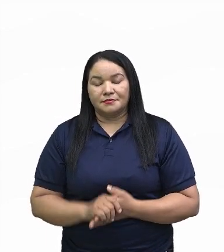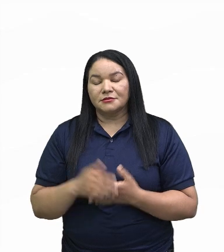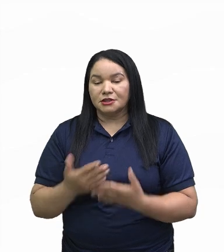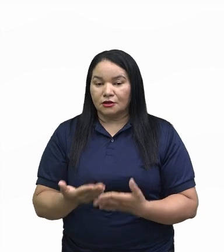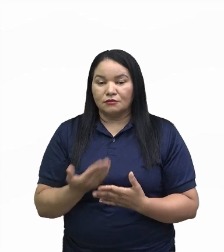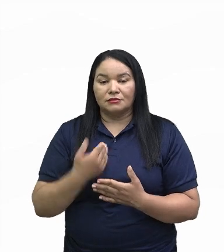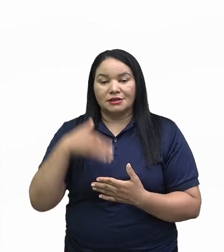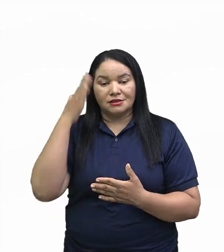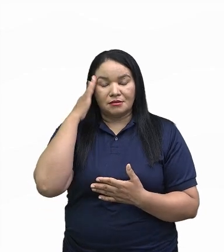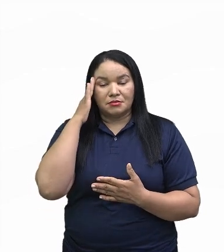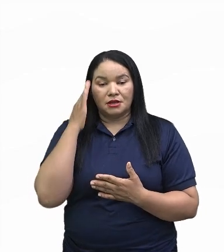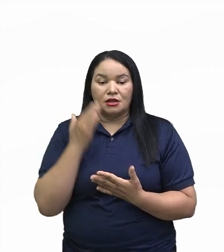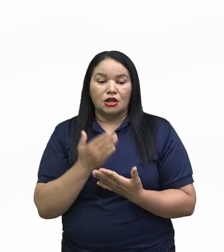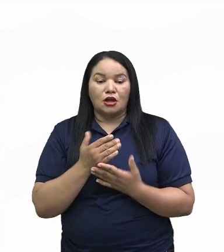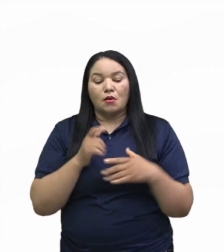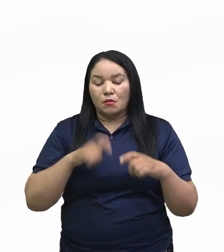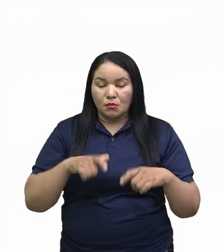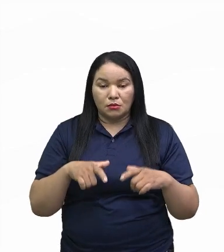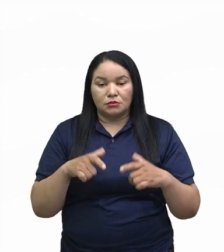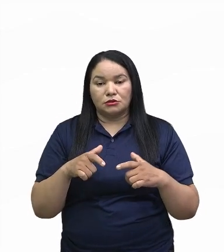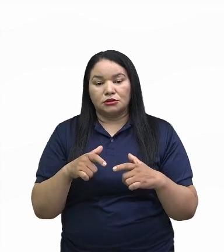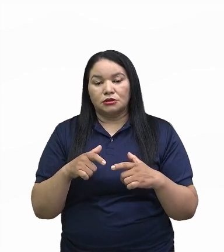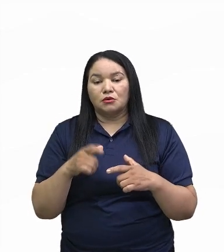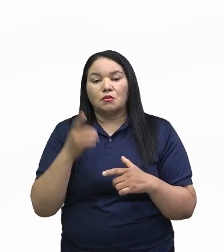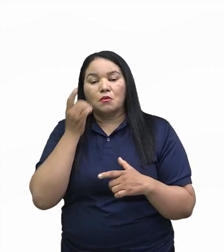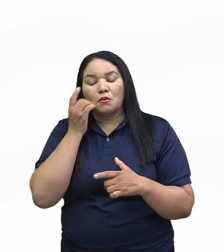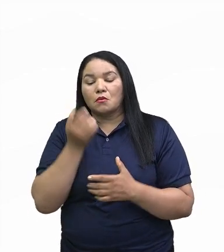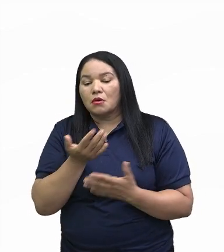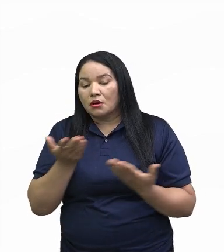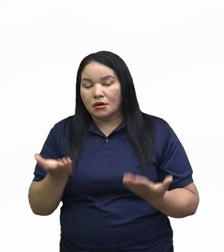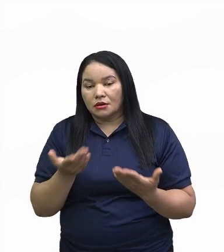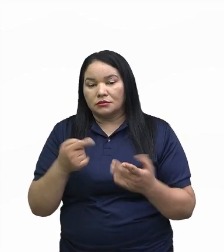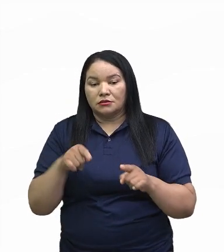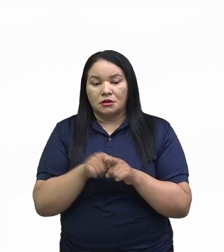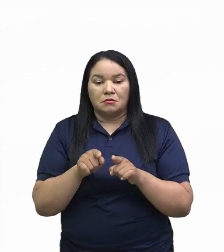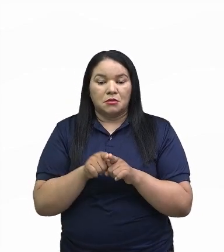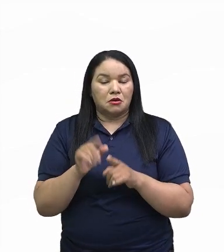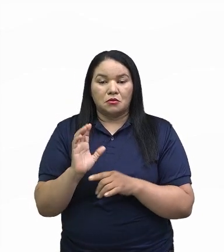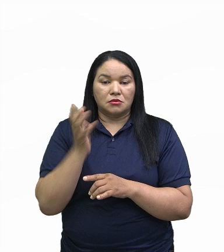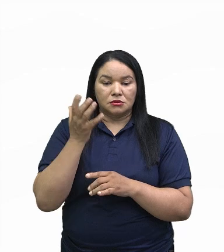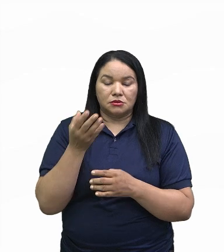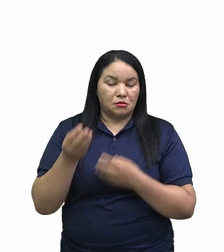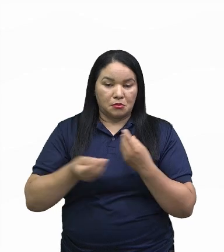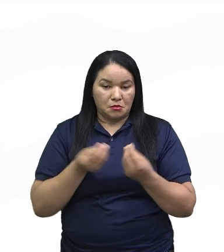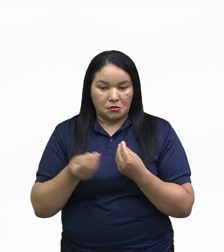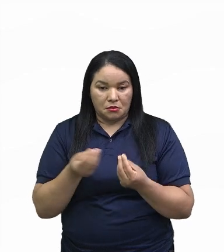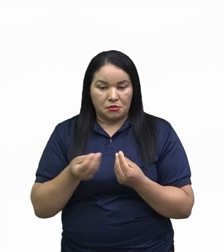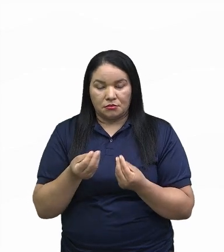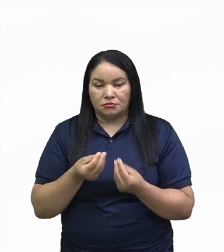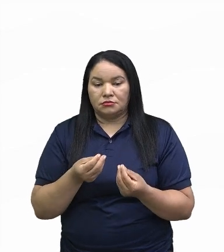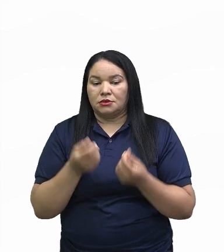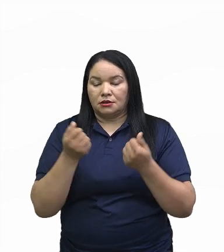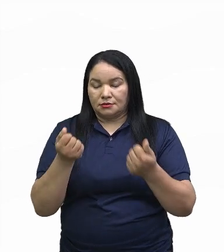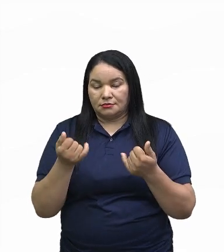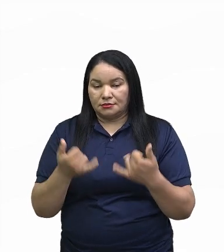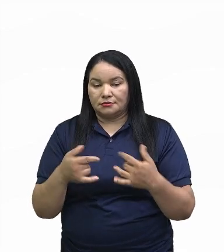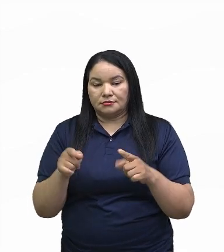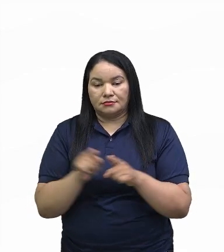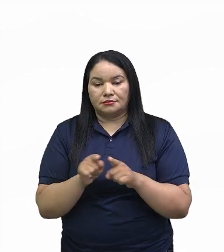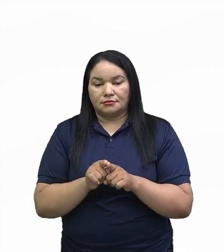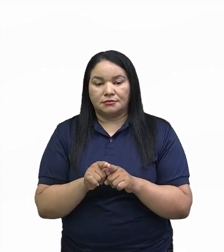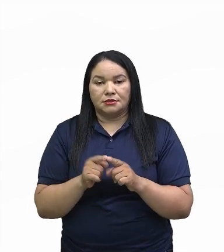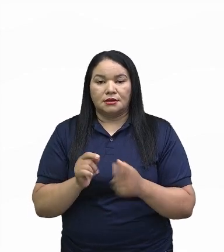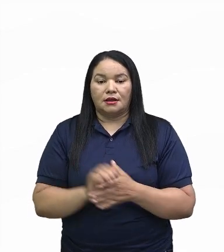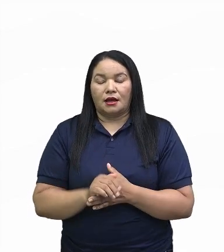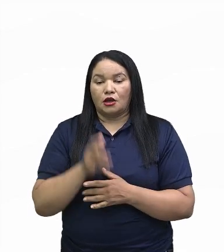onde, quando, em que momento que esse fato ocorreu, contando o que